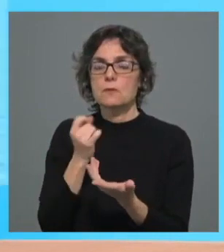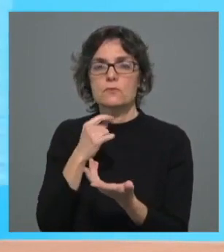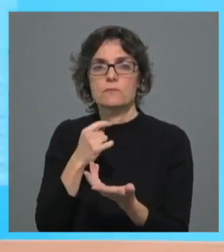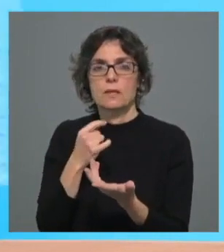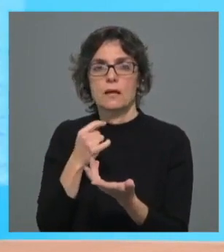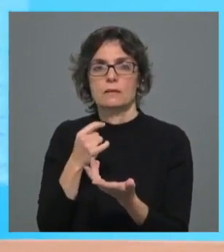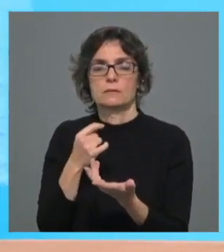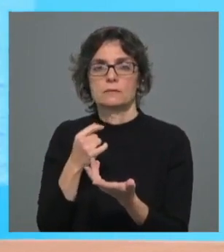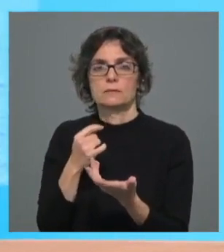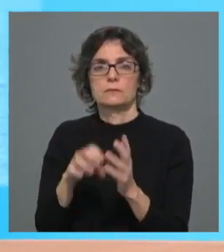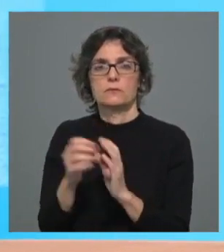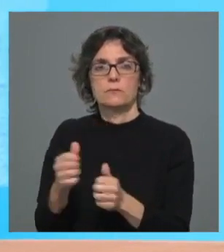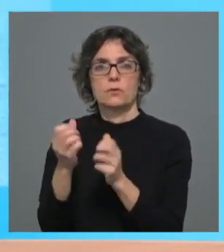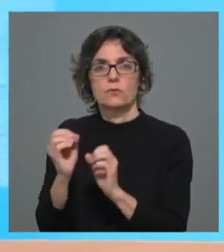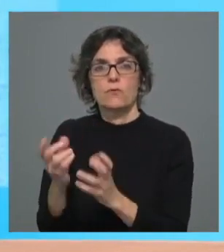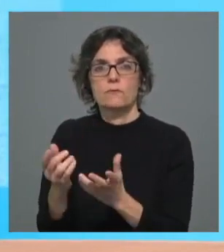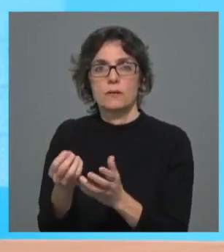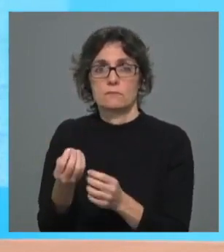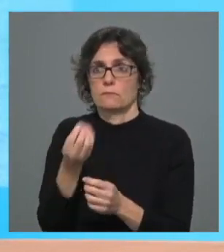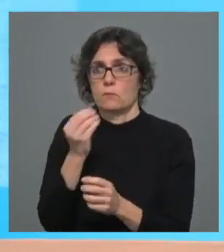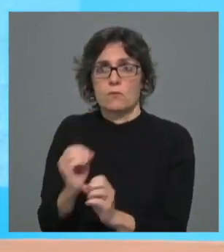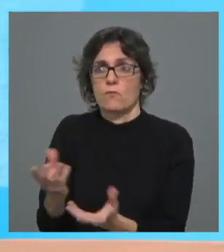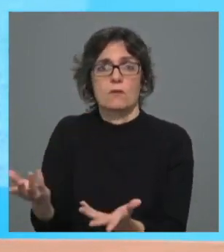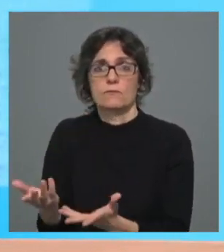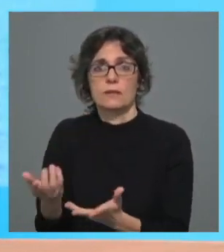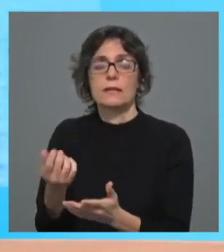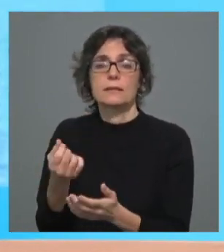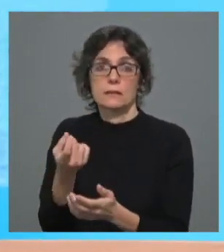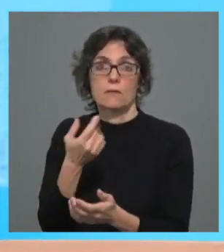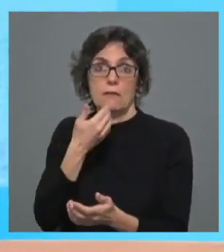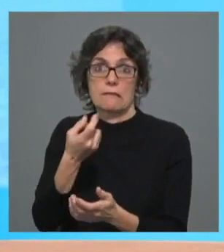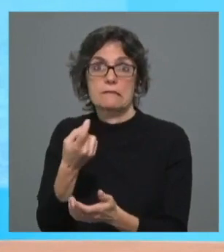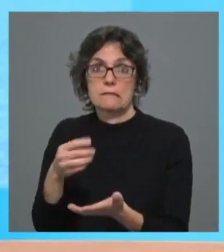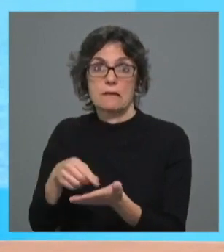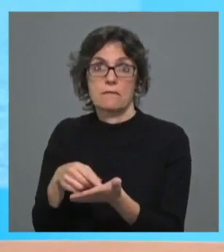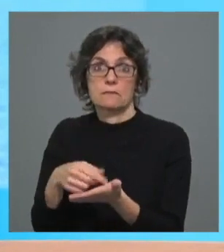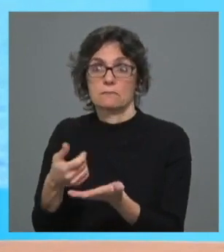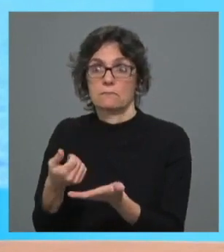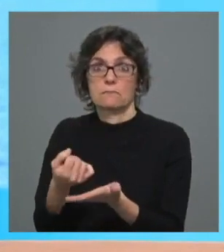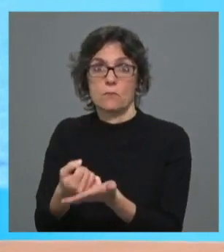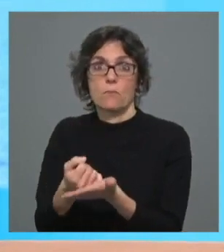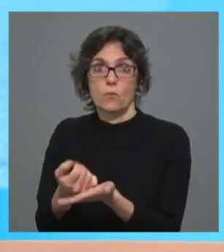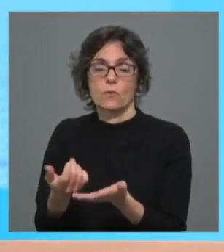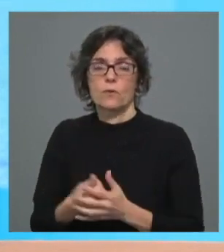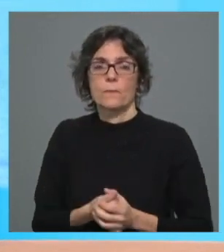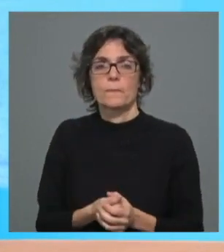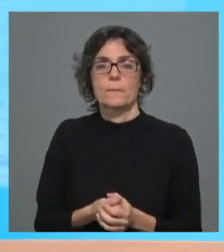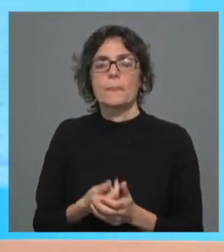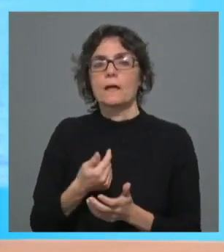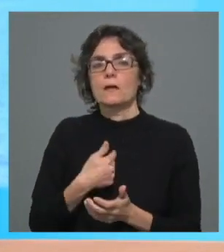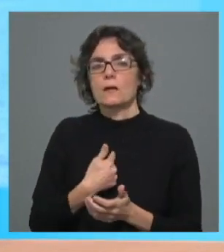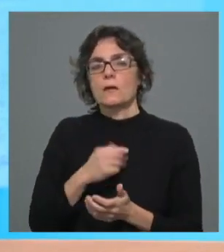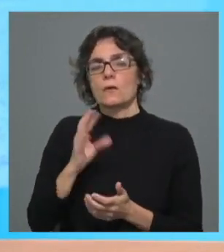e de receberem refeições aos próprios a própria junta de Freguesia eu privilegia uma coisa no